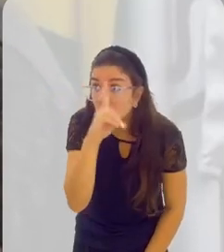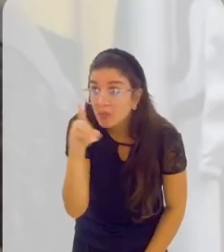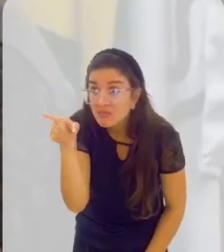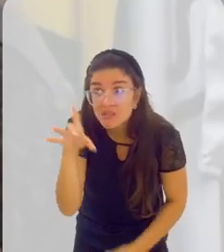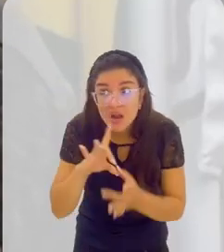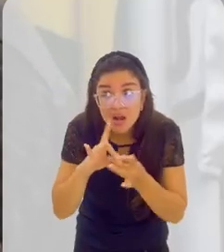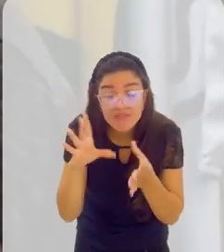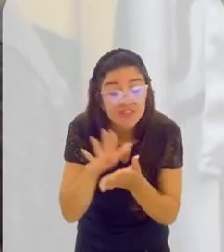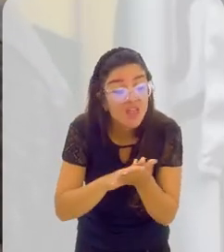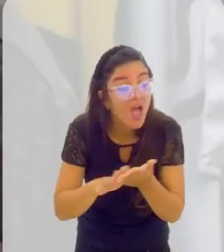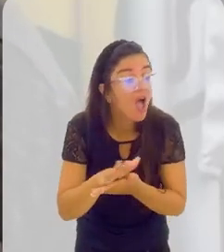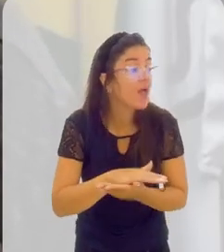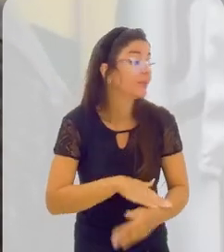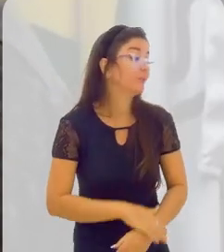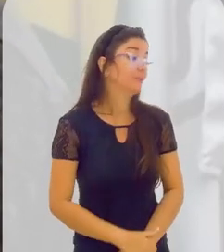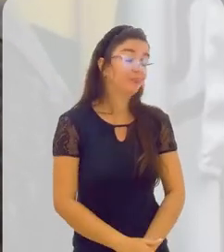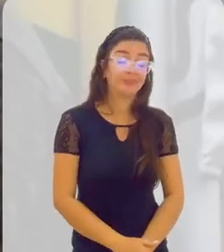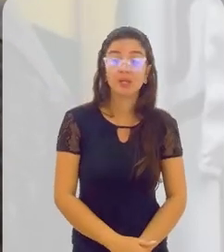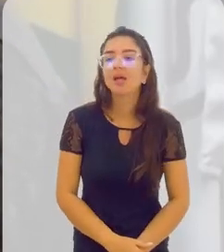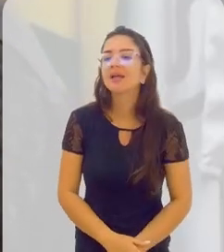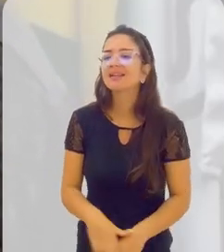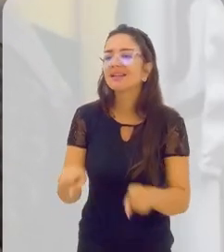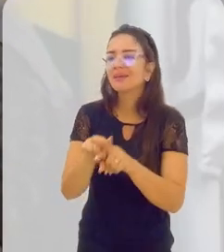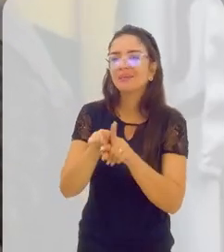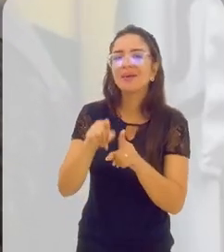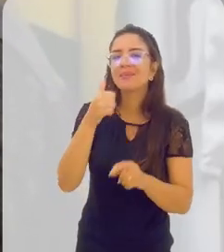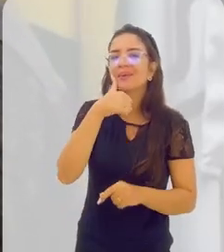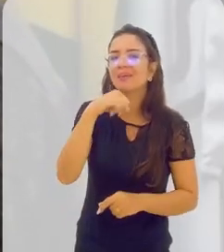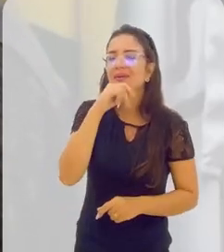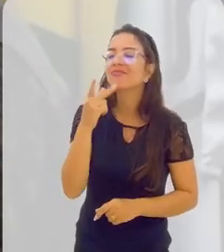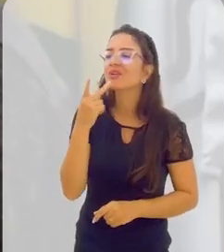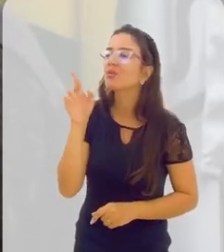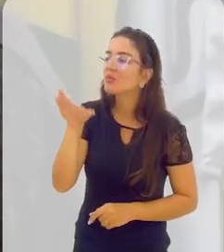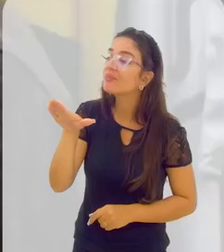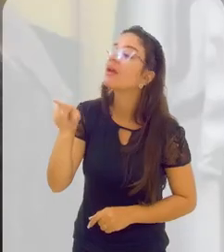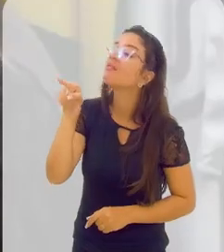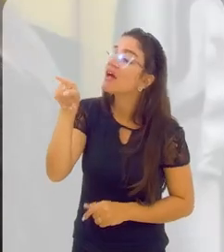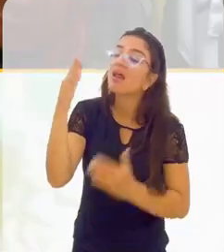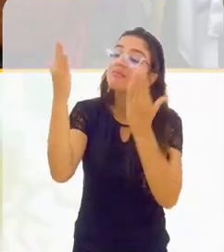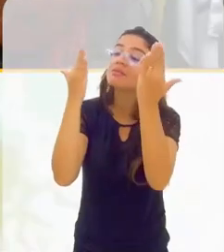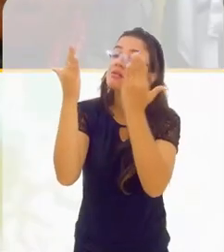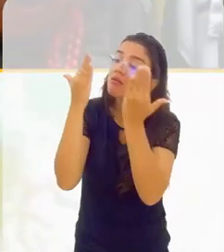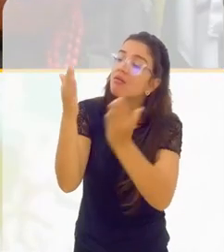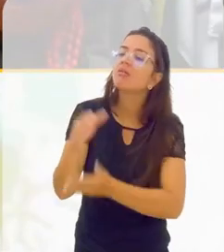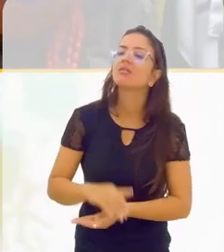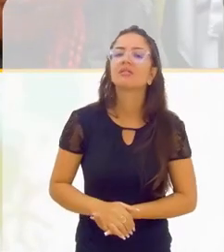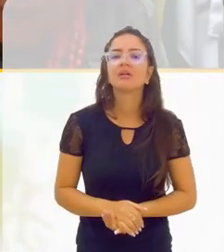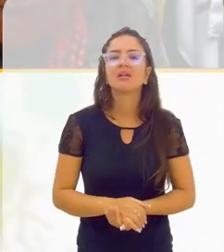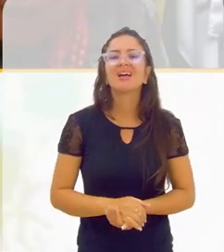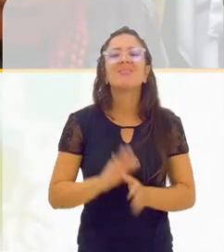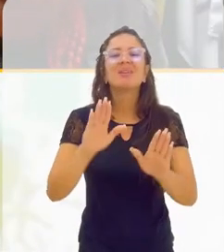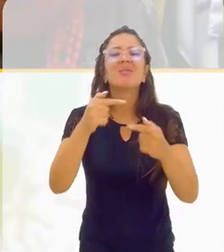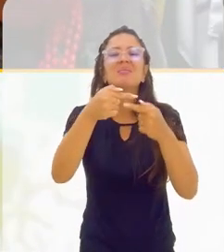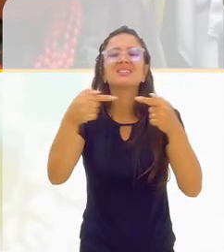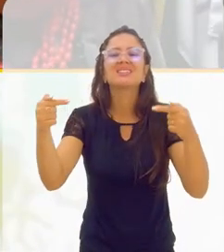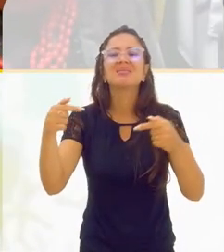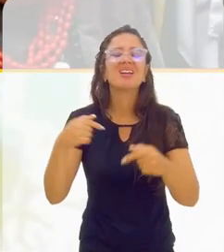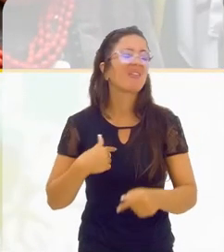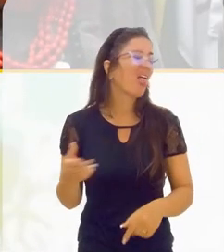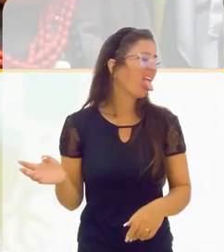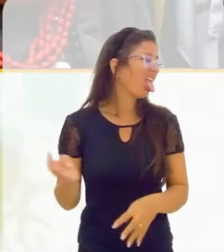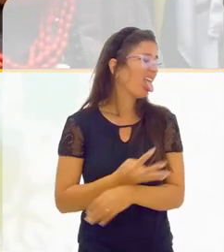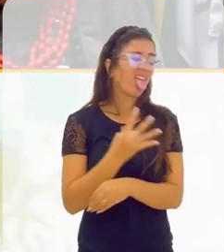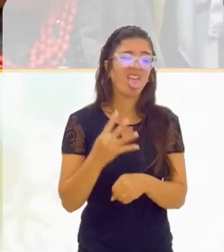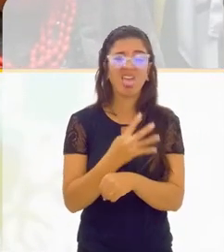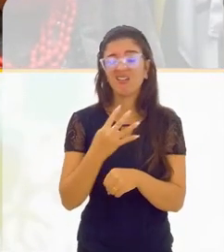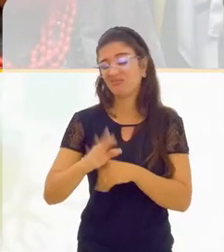me fizeram minha mãe vai fazer psicologia eu fui fazer o cursinho aguentei uma semana falei não